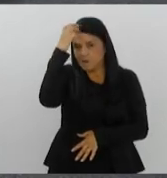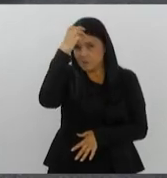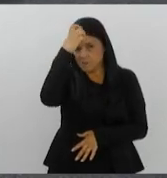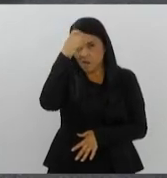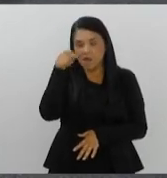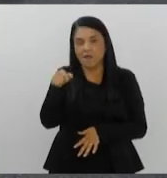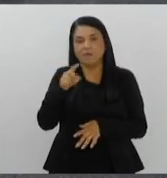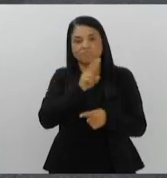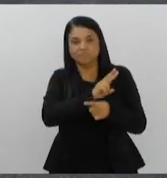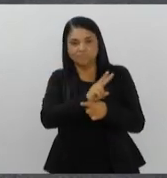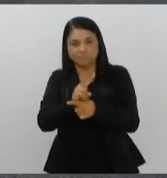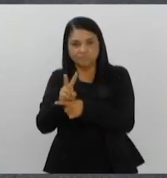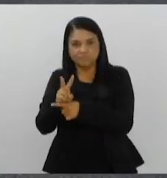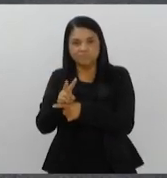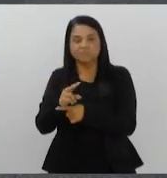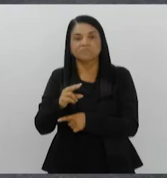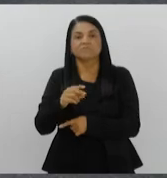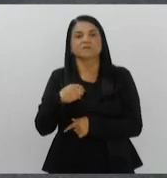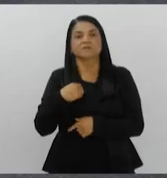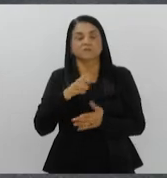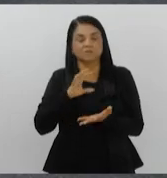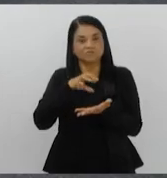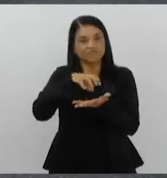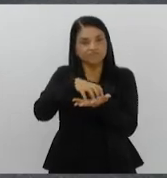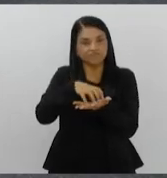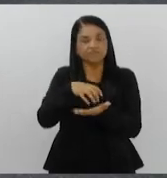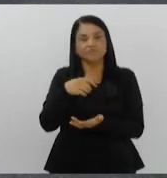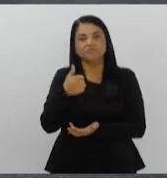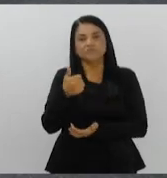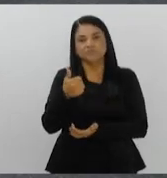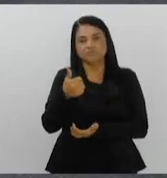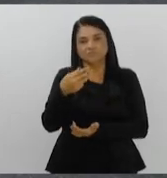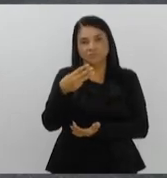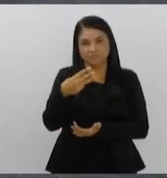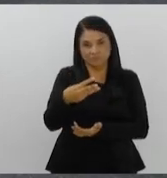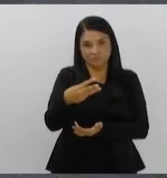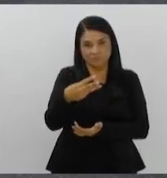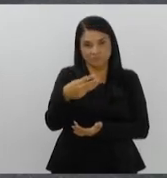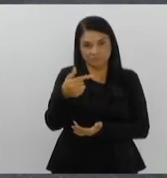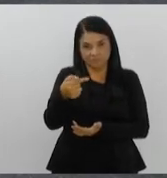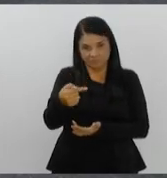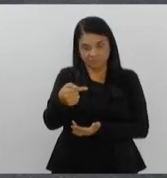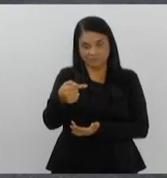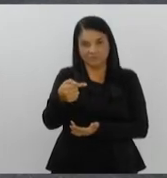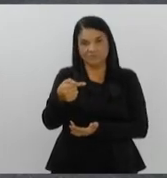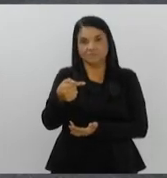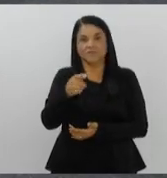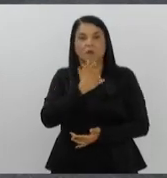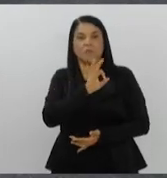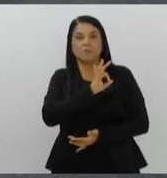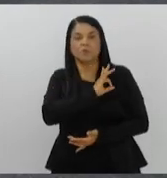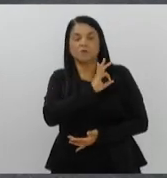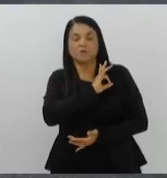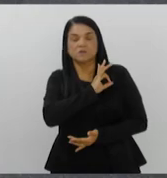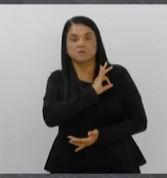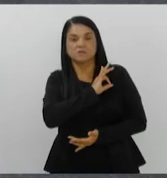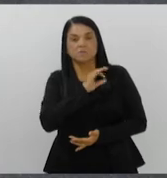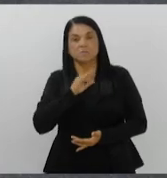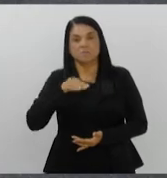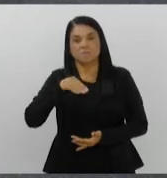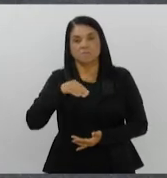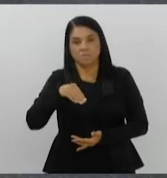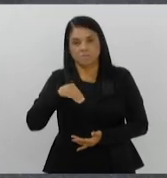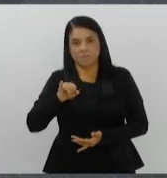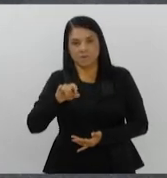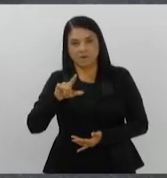do 37º Batalhão da Polícia Militar, que é muito bom, porque abrange quatro municípios ali